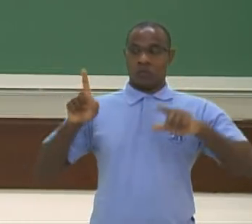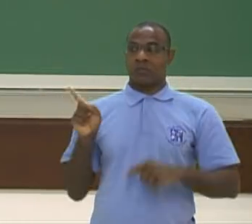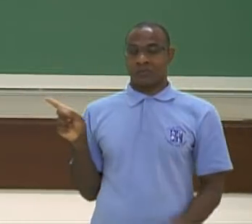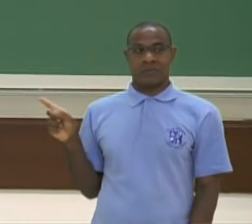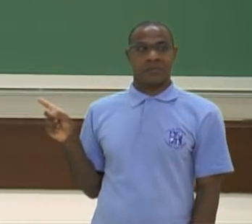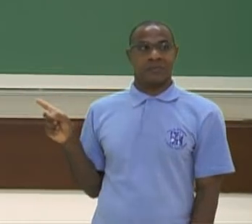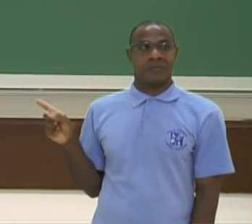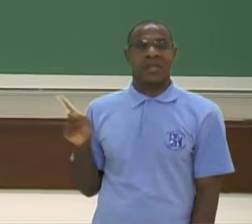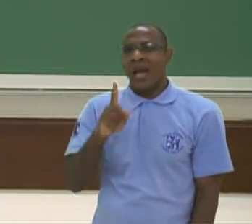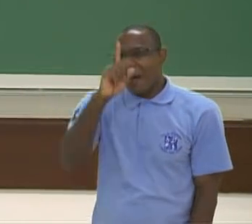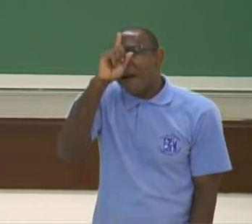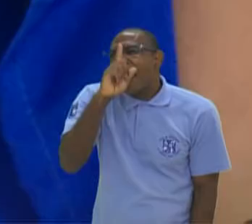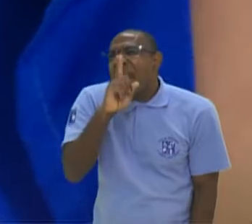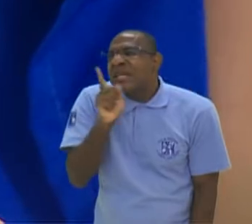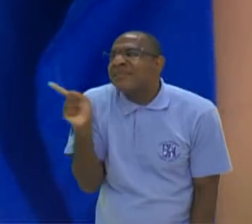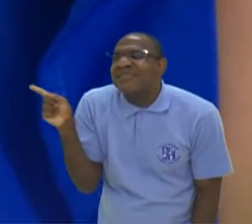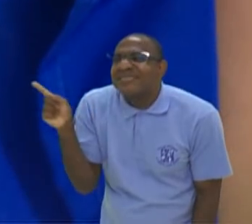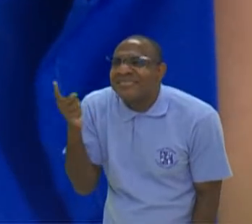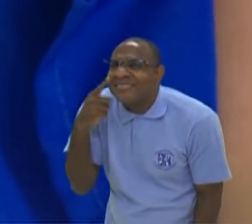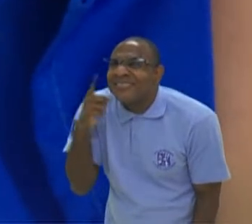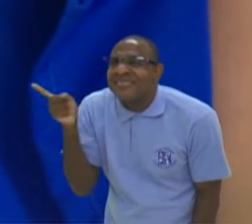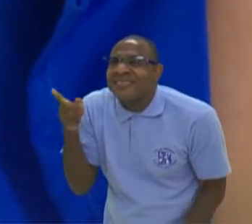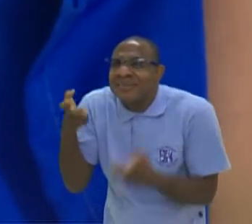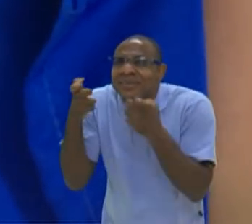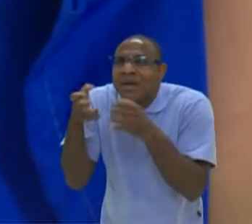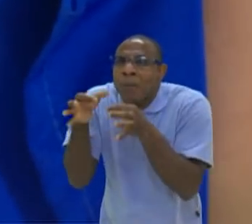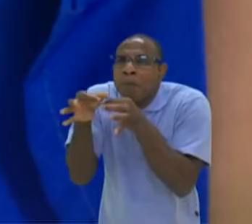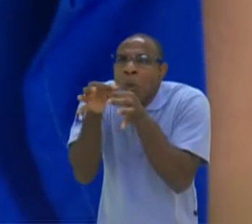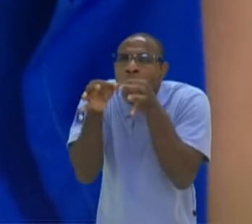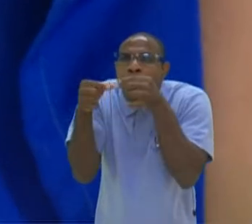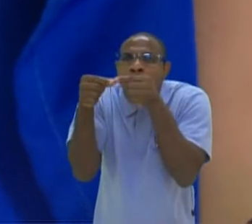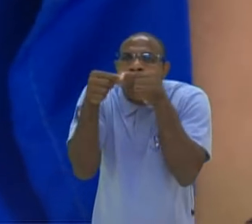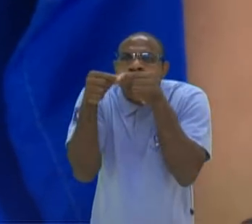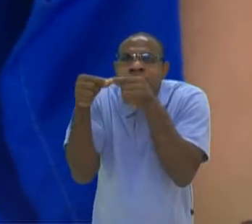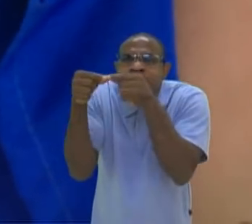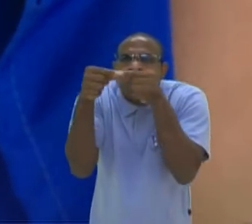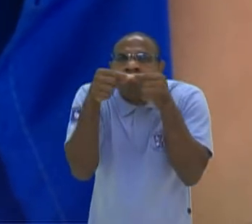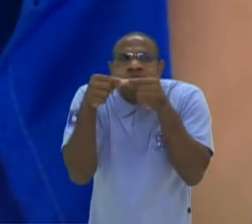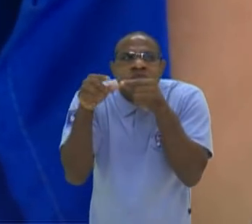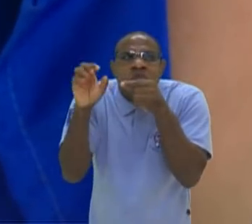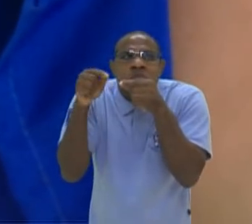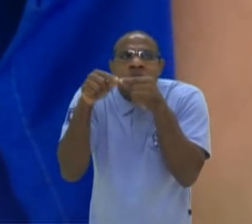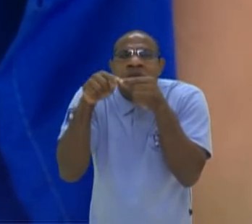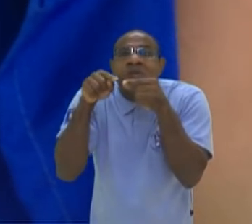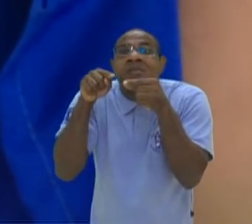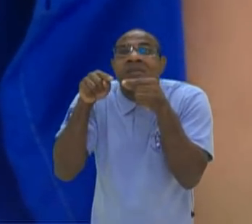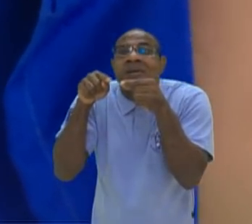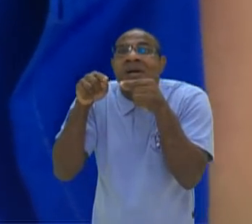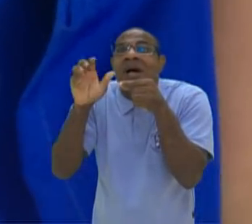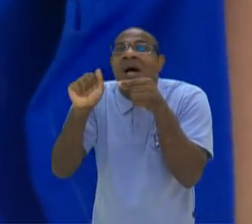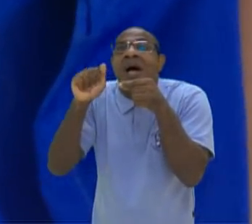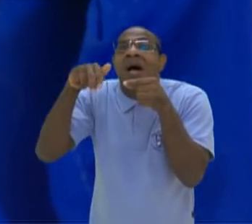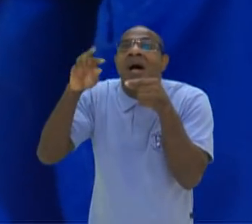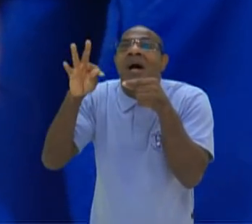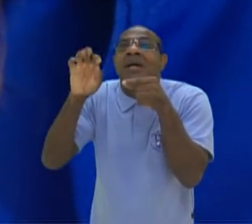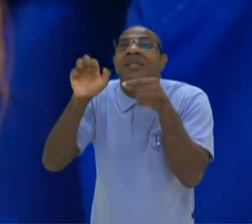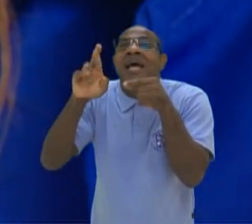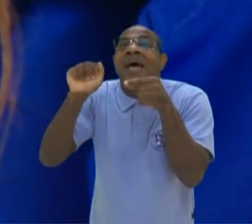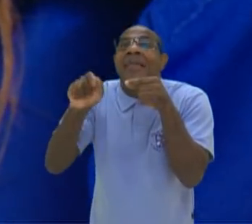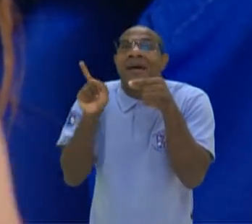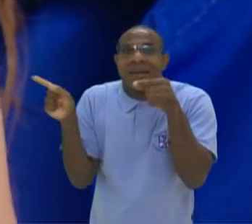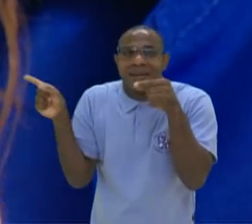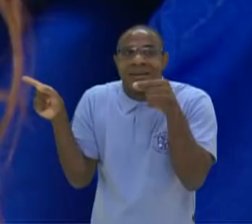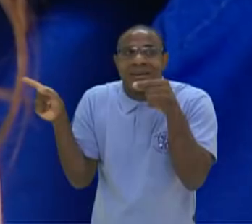parte amarelinha. Tá vendo que tem umas bolinhas aqui, ó? Essa bolinha é a antera.